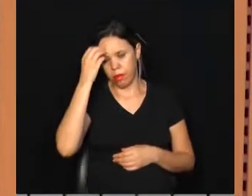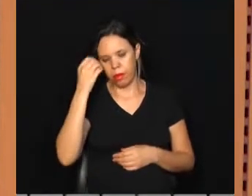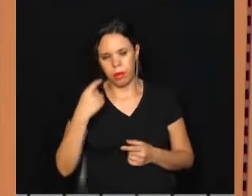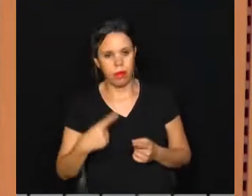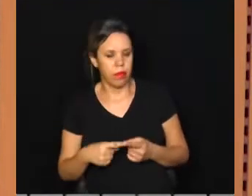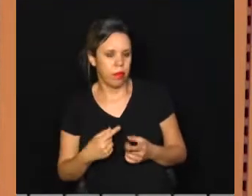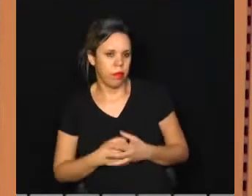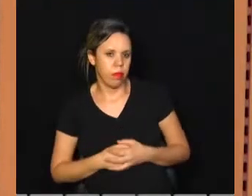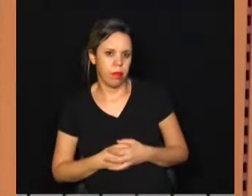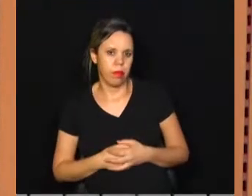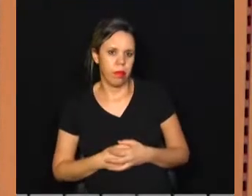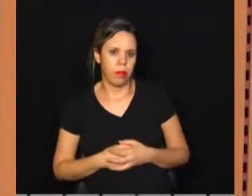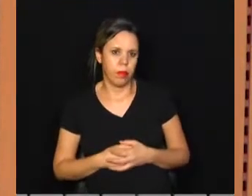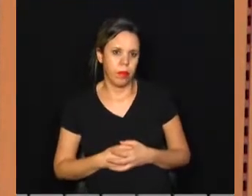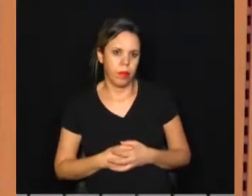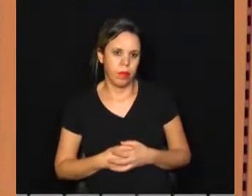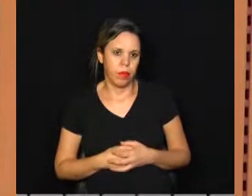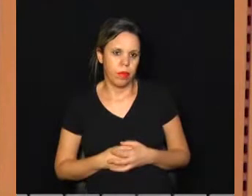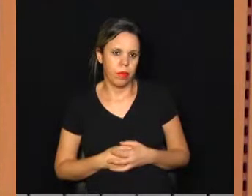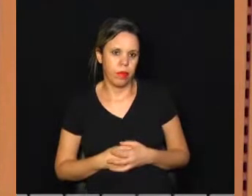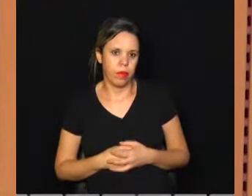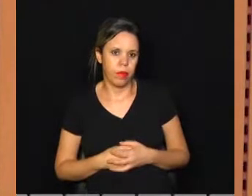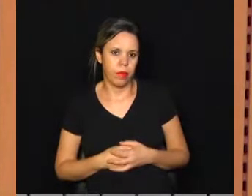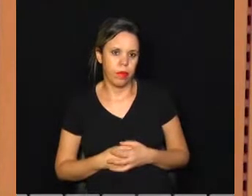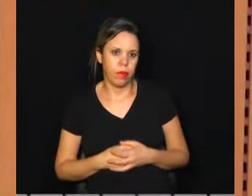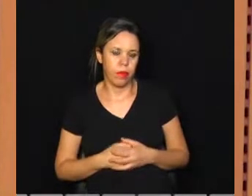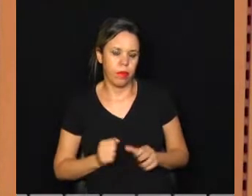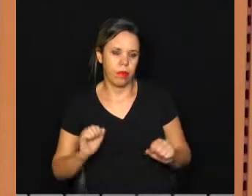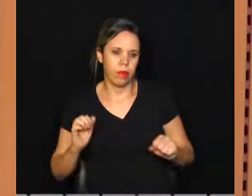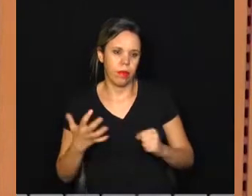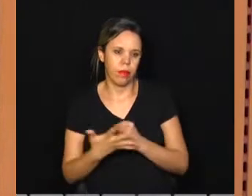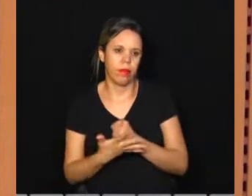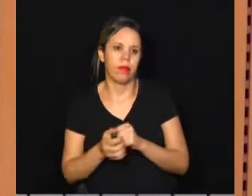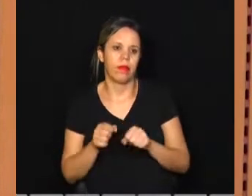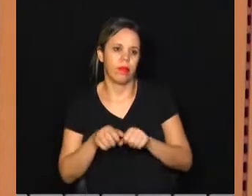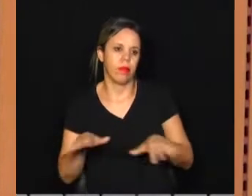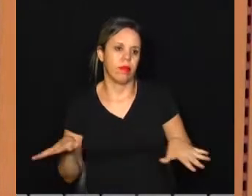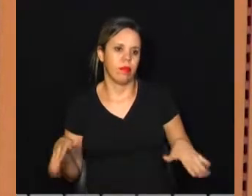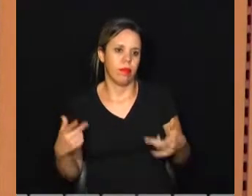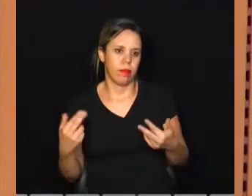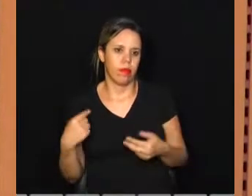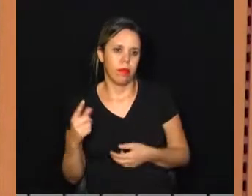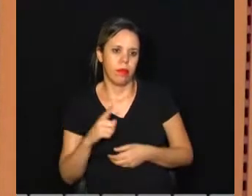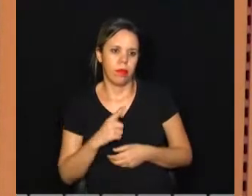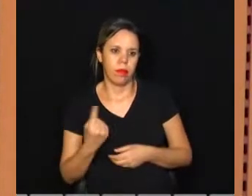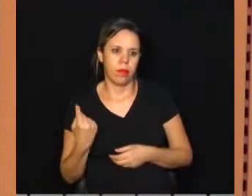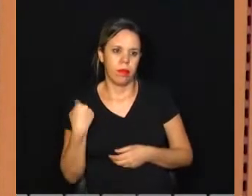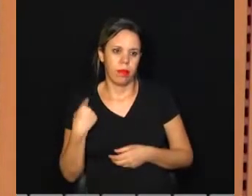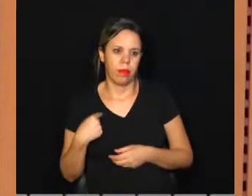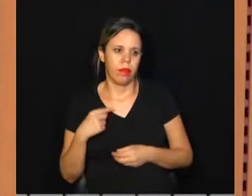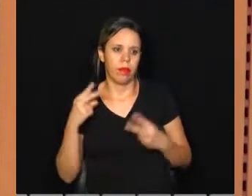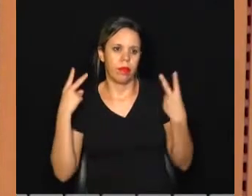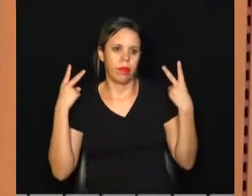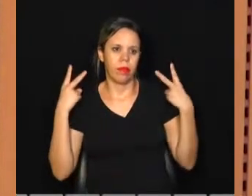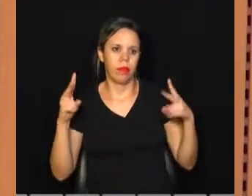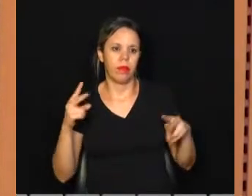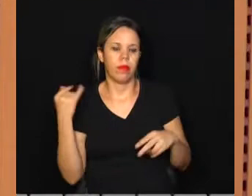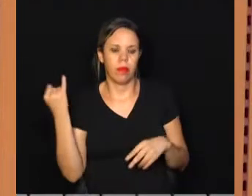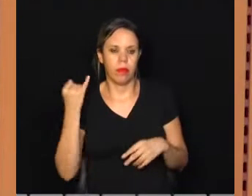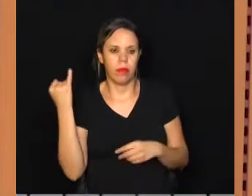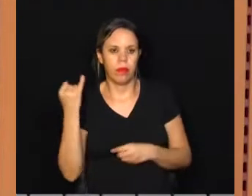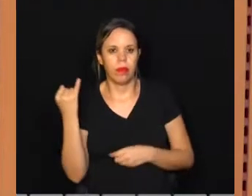porque mesmo com a pandemia, assim como nós tivemos uma vitória